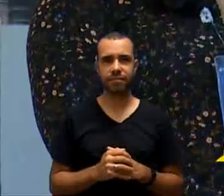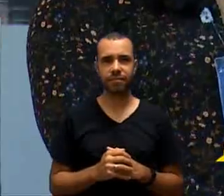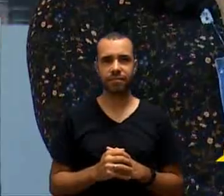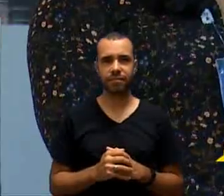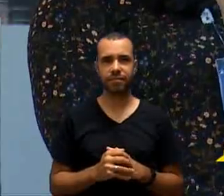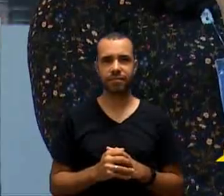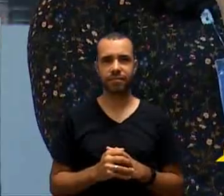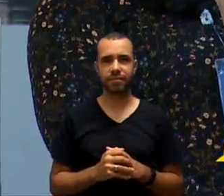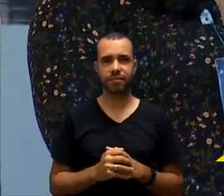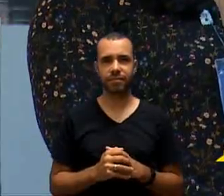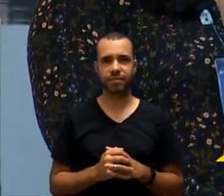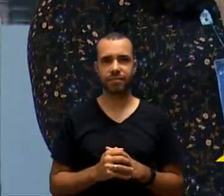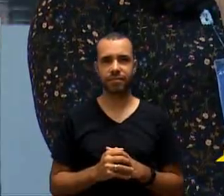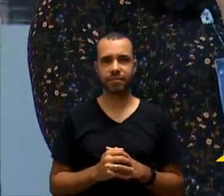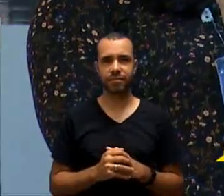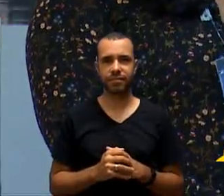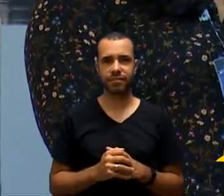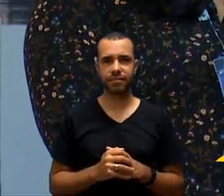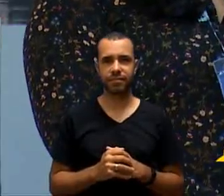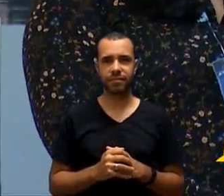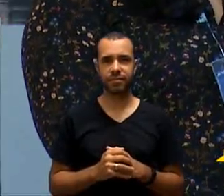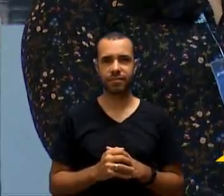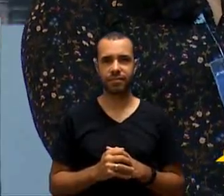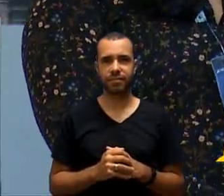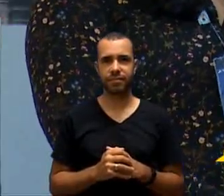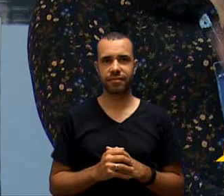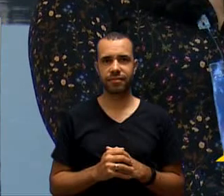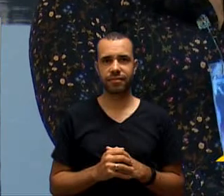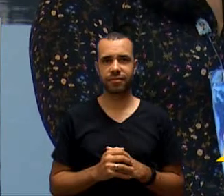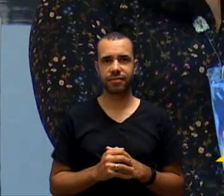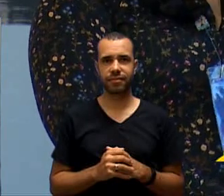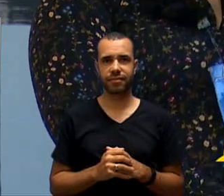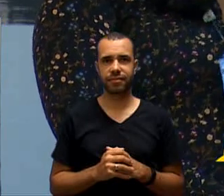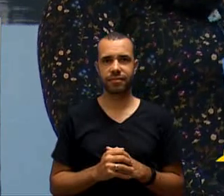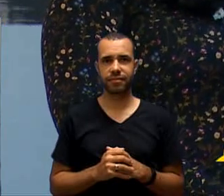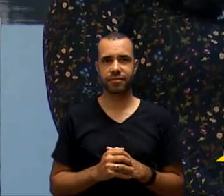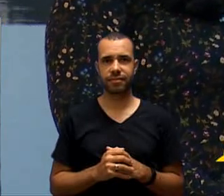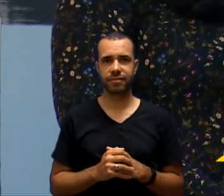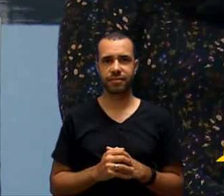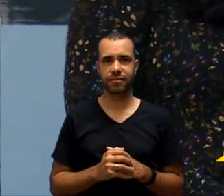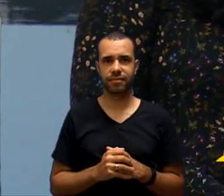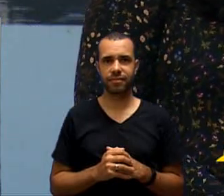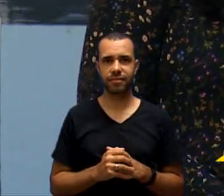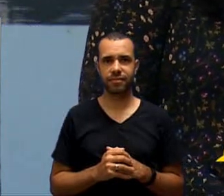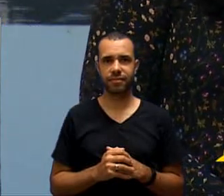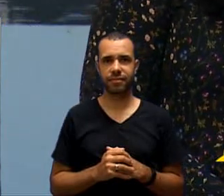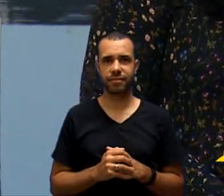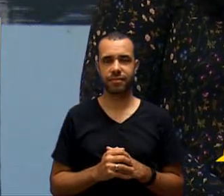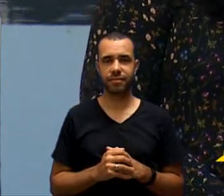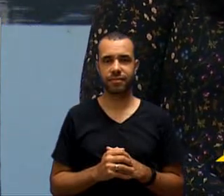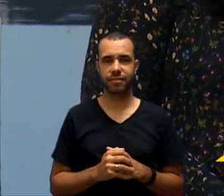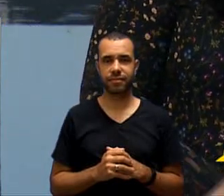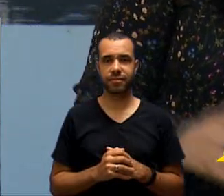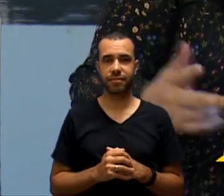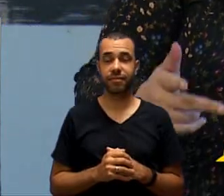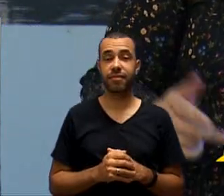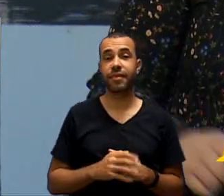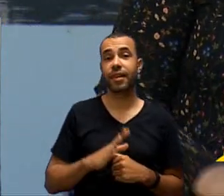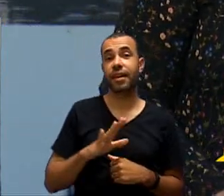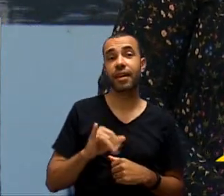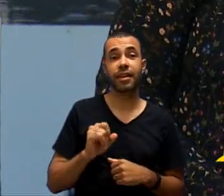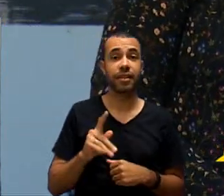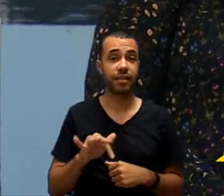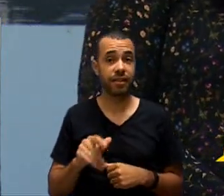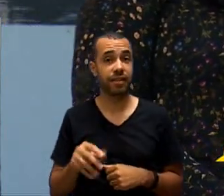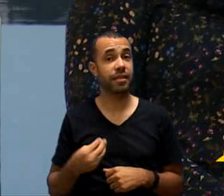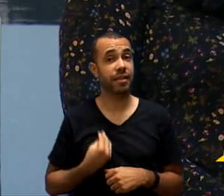Eu falo também? Eu falo? Ai, meu Deus. Por que eu fui falar isso? Ah, gente, a Izinha Ninja vai estar aqui para tudo,